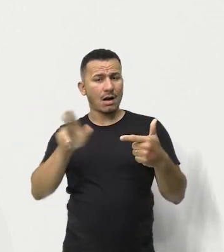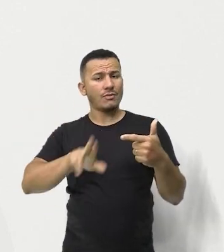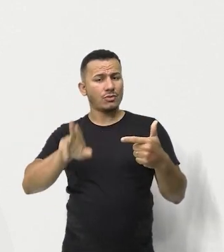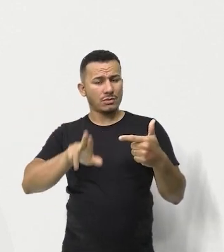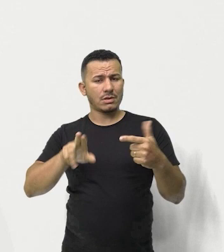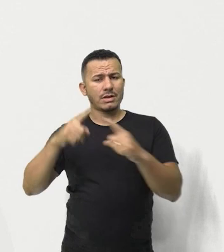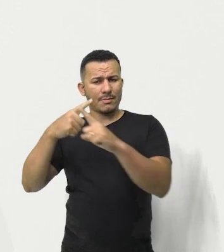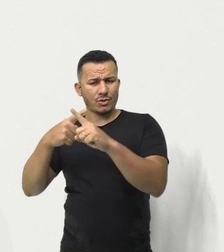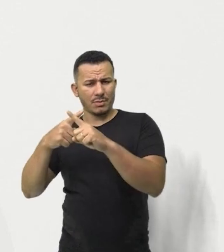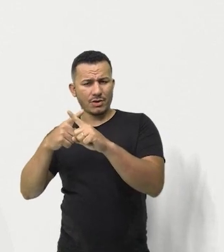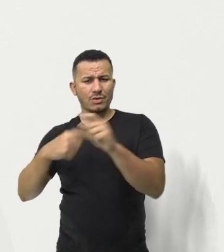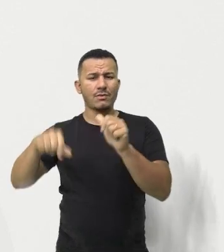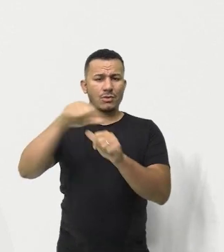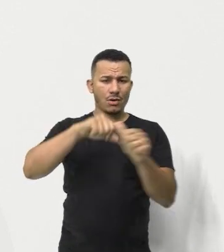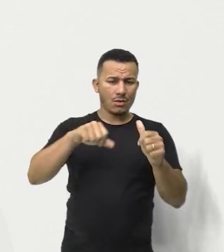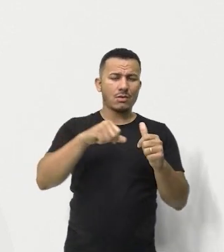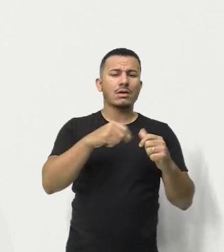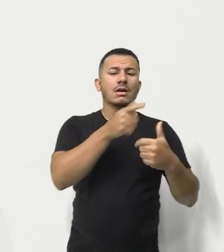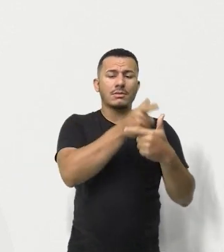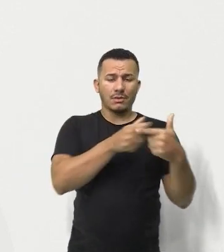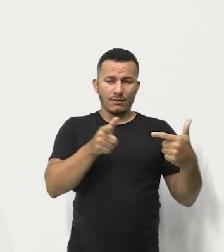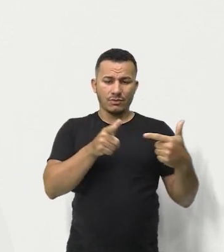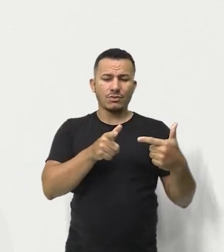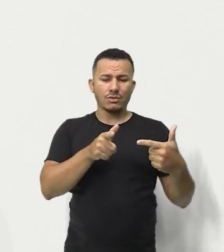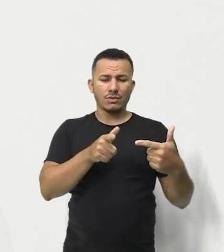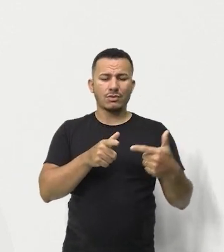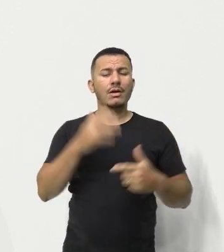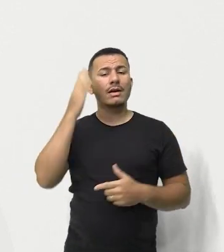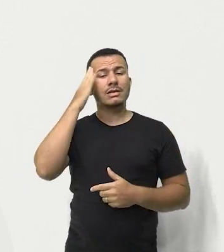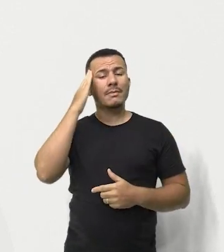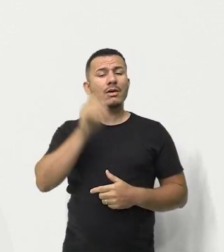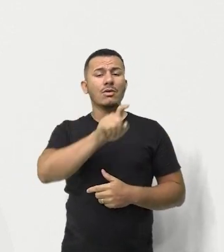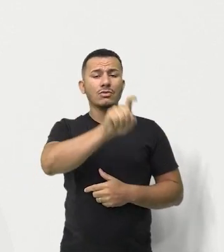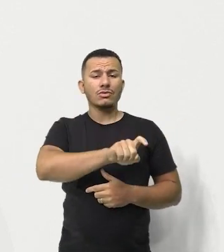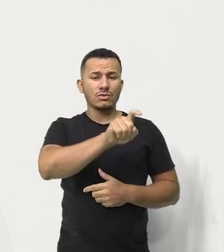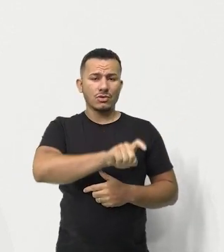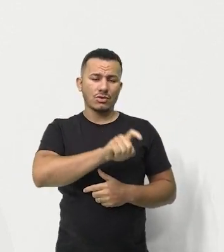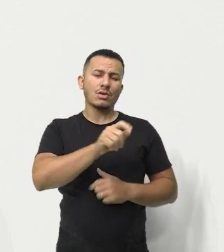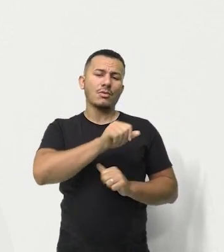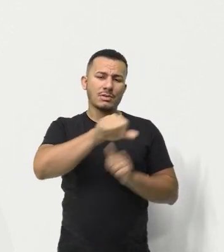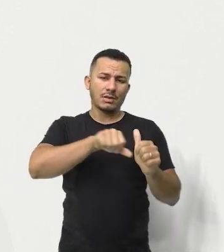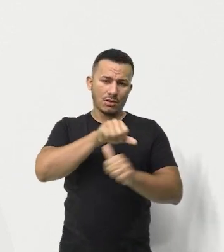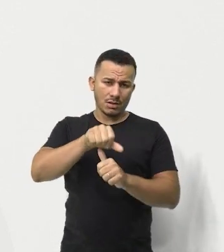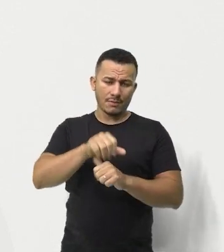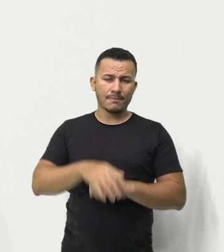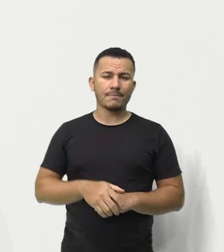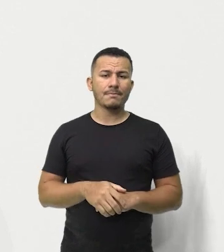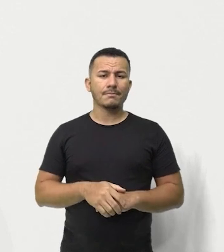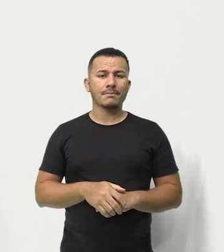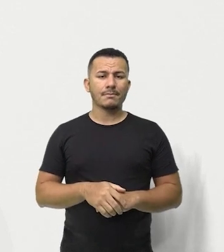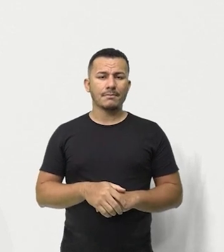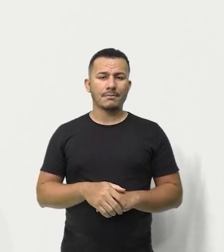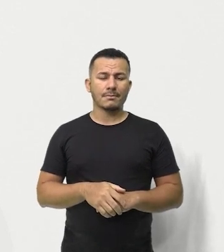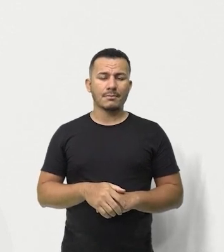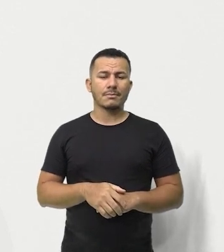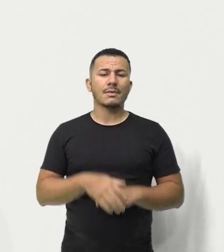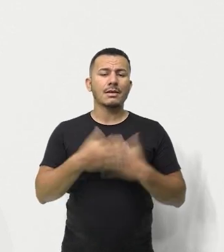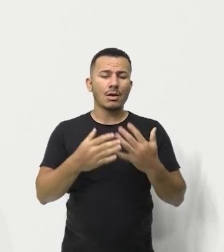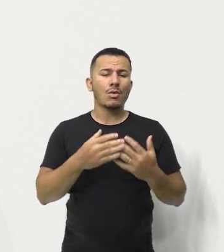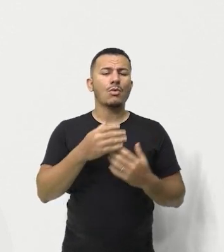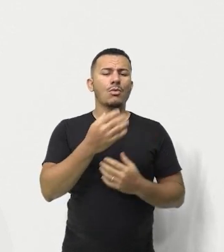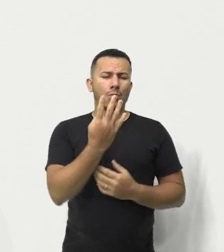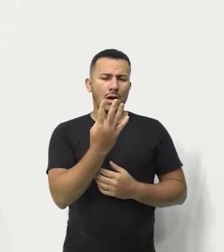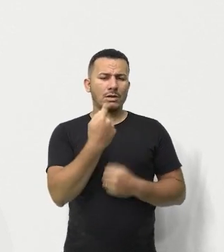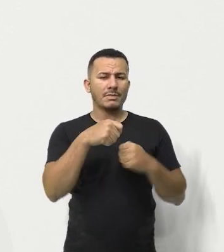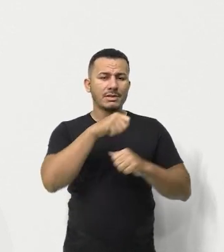ó, pela divisão, pelo princípio multiplicativo, olha, eu quero só o valor de x, então 4 vai ter que transformar